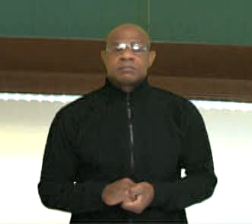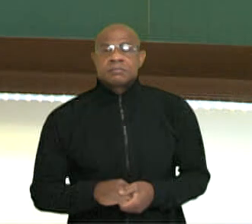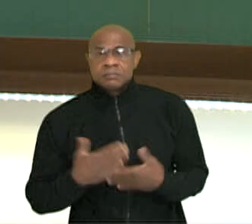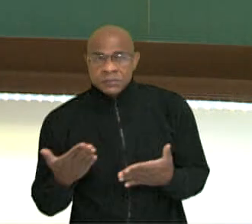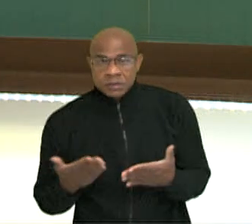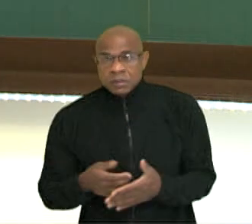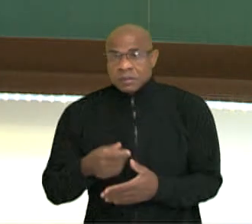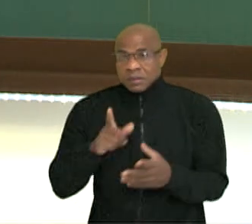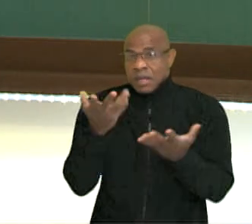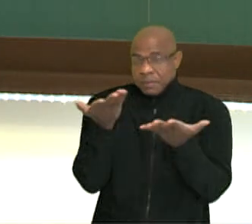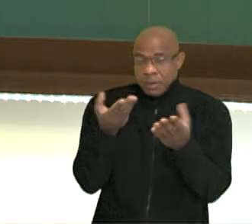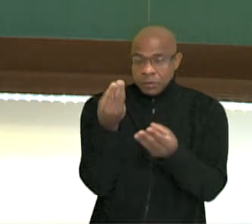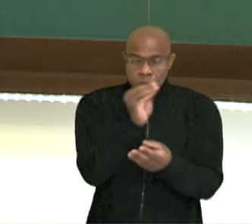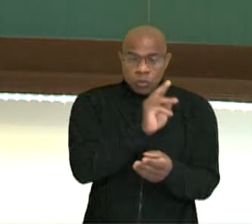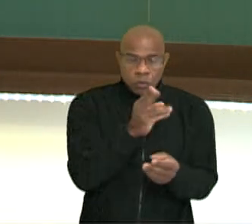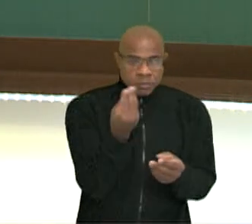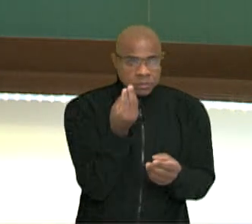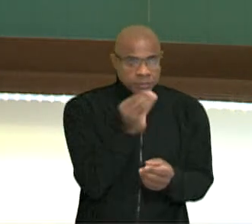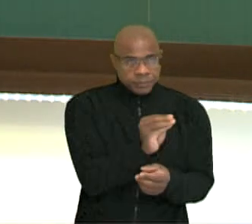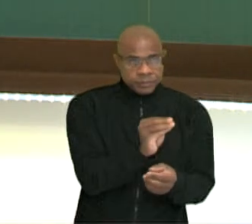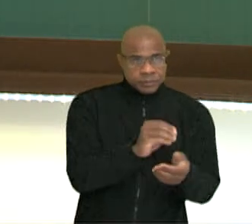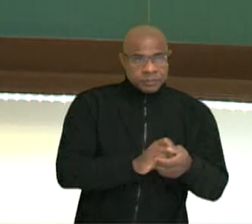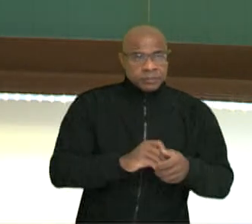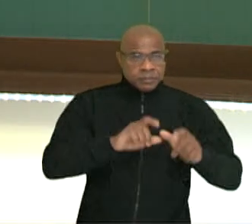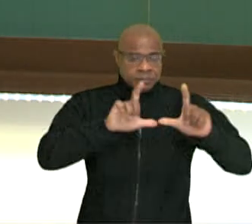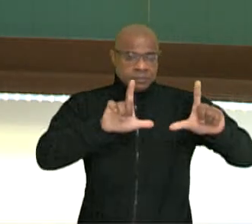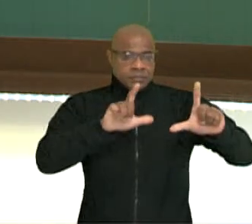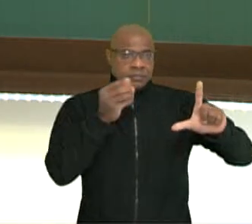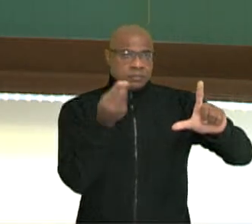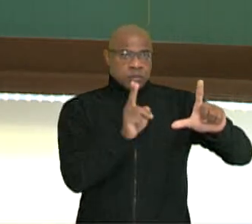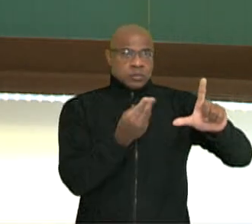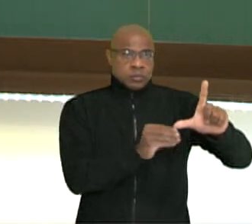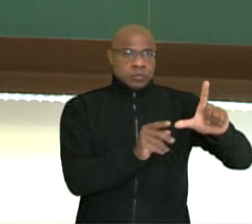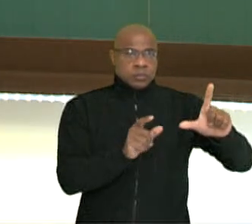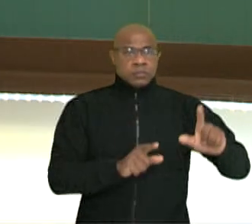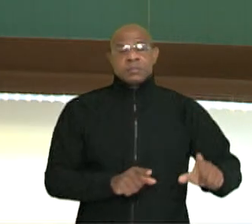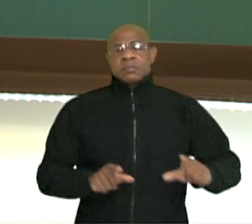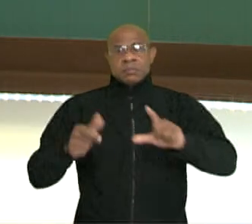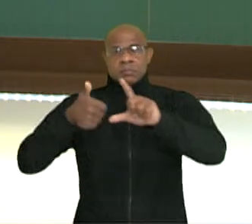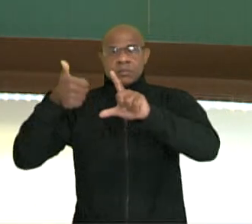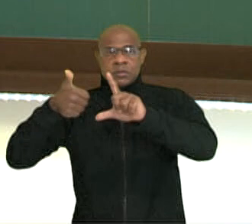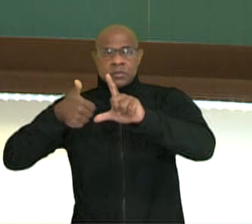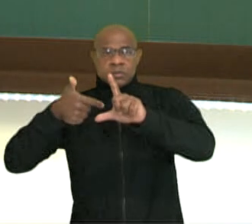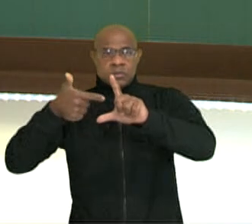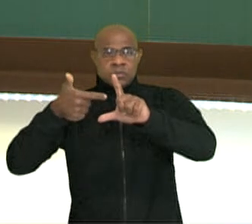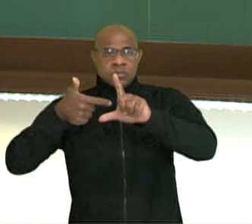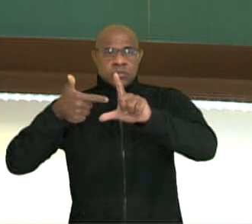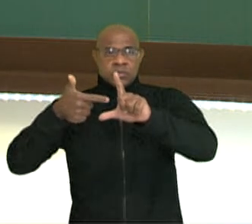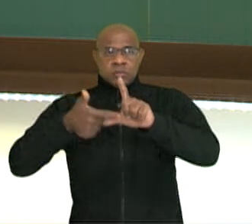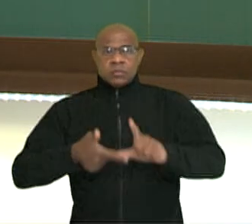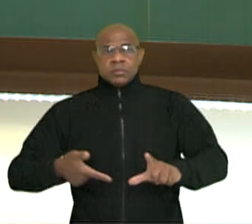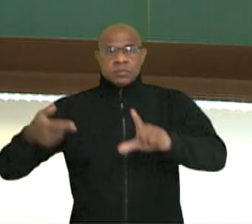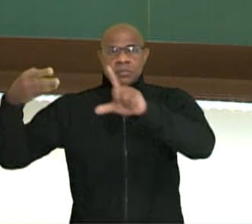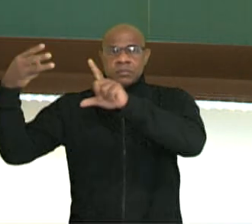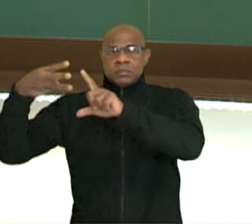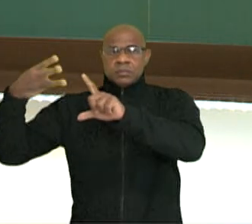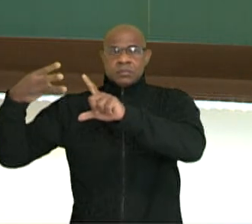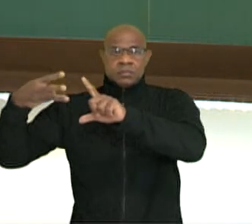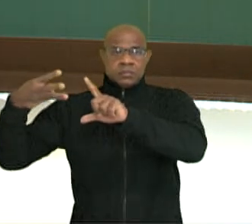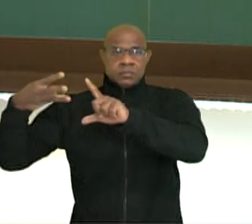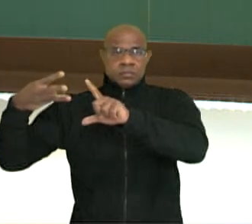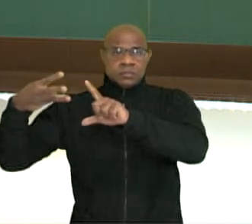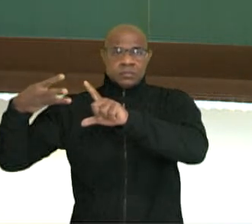O primeiro, então, é um cartoon. O segundo, um cooking show. Na letra C,